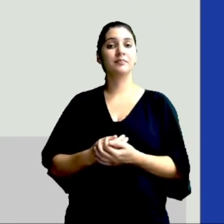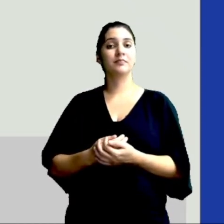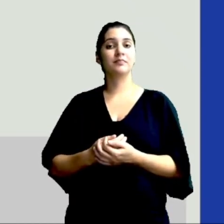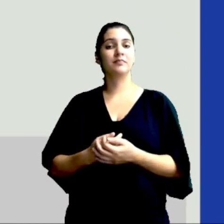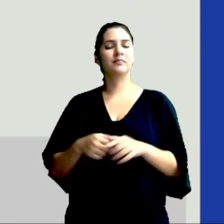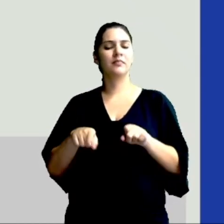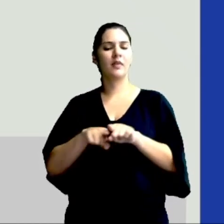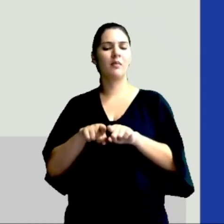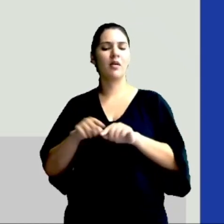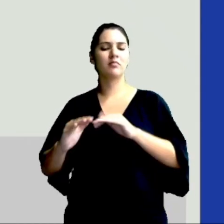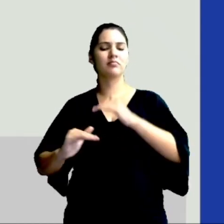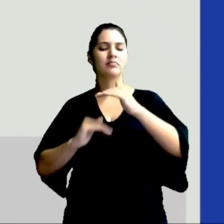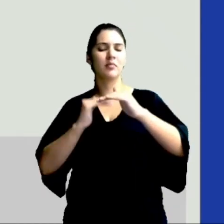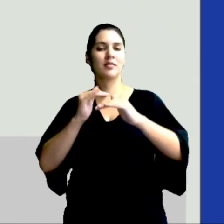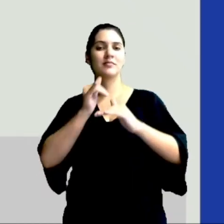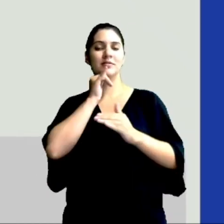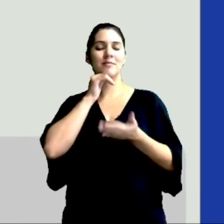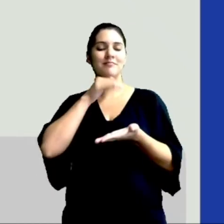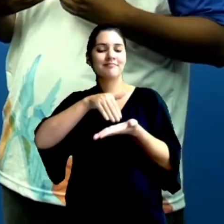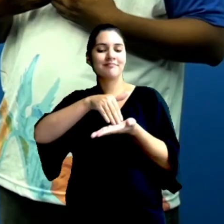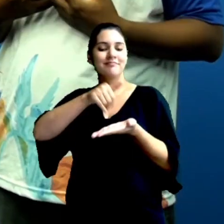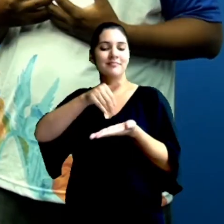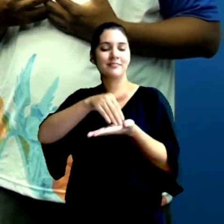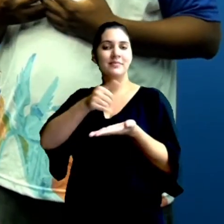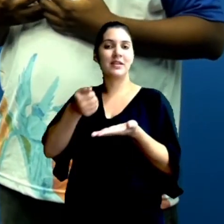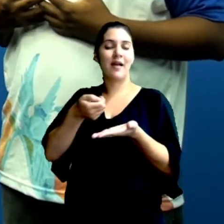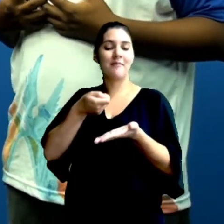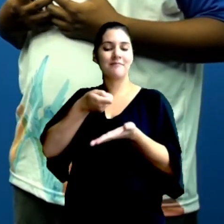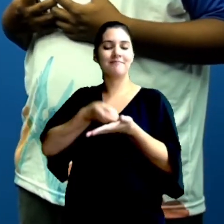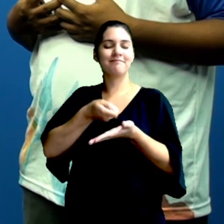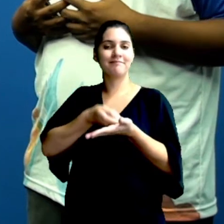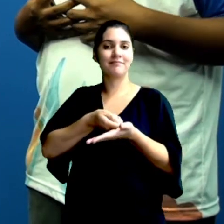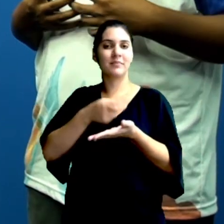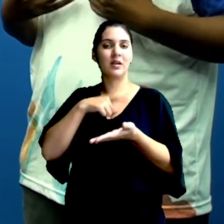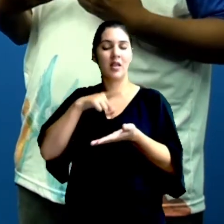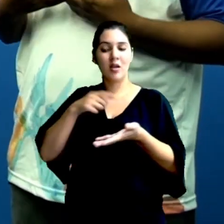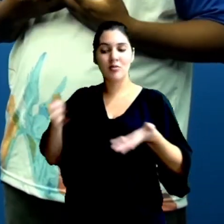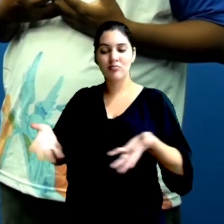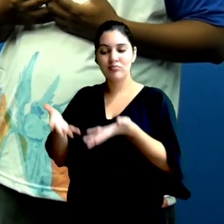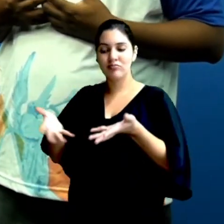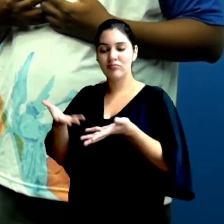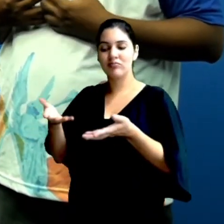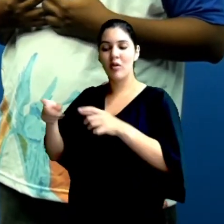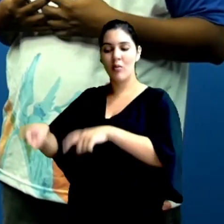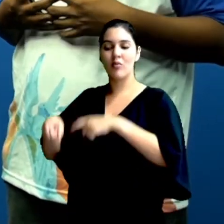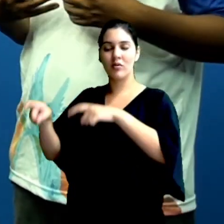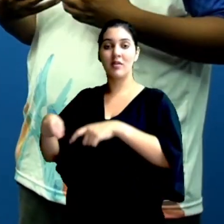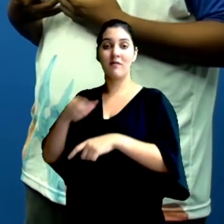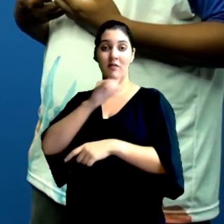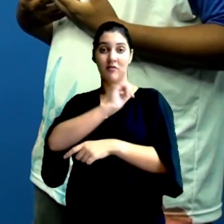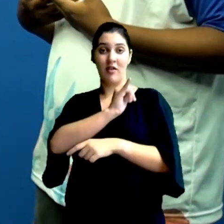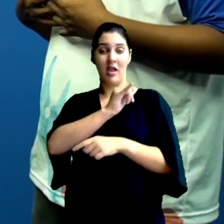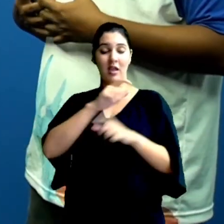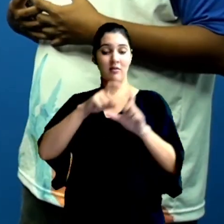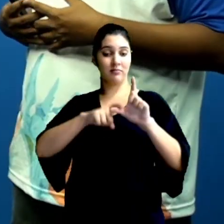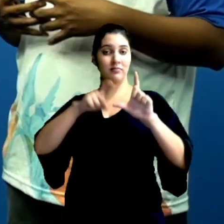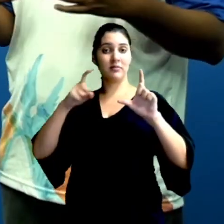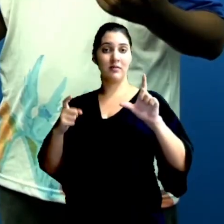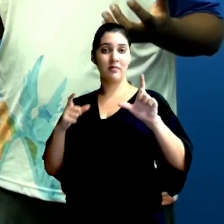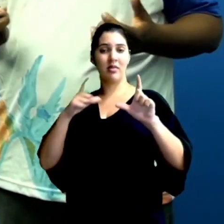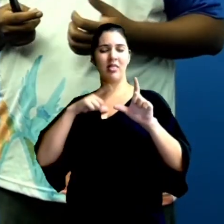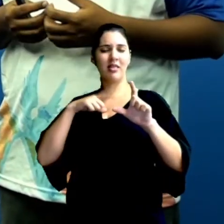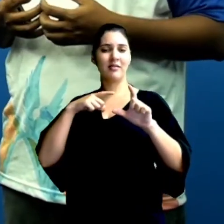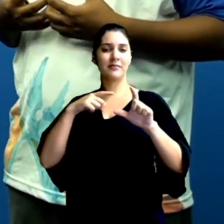também esse processo de você retirar, de fazer uma canalização para atender, né, o seu cultivo. Israel é bastante dependente, né? Tem países, né, que estão